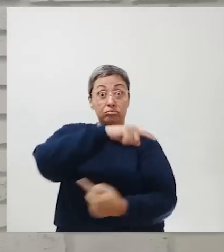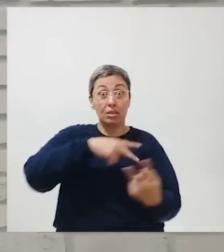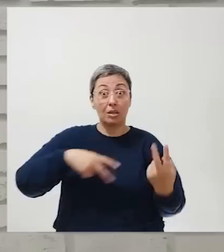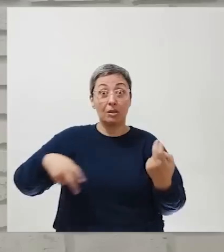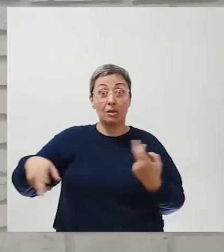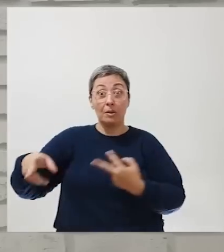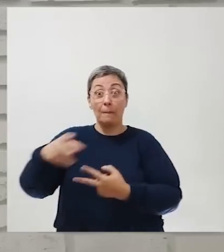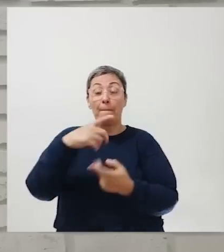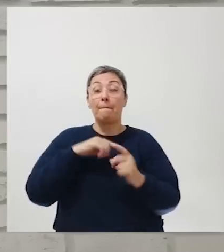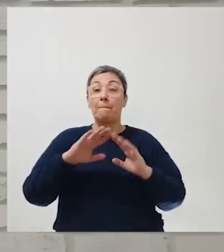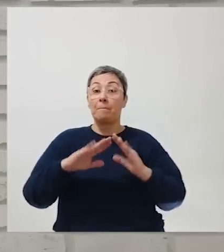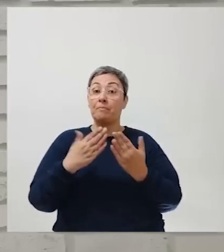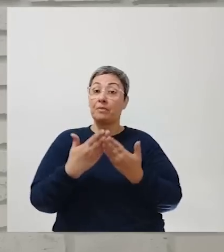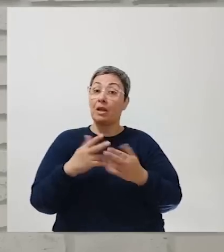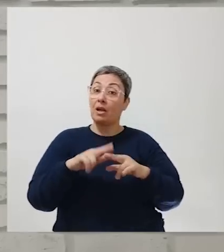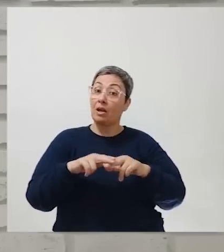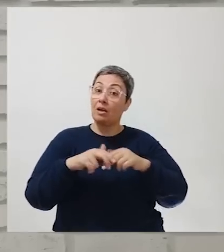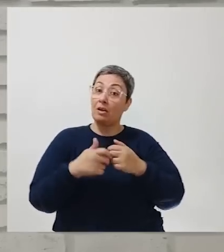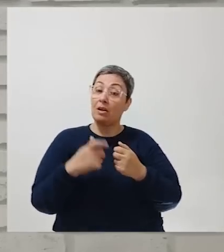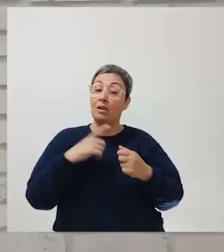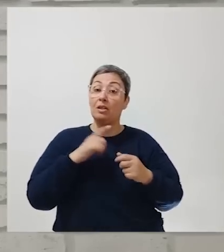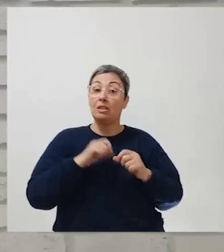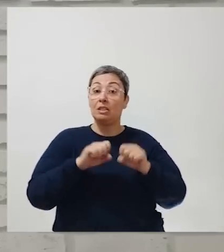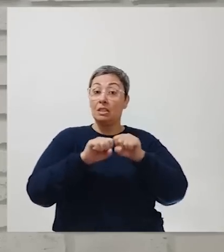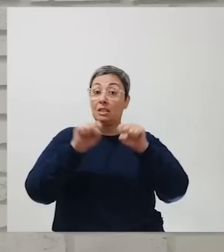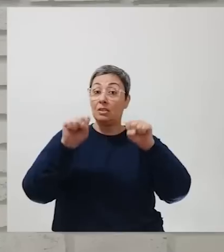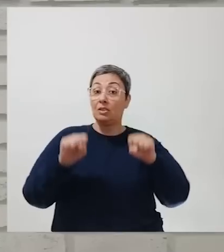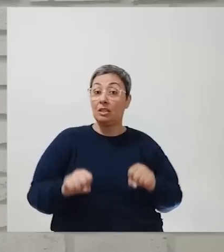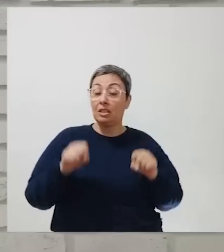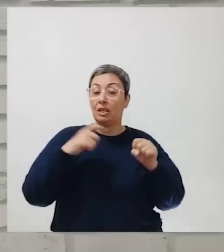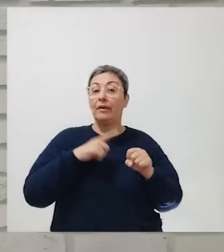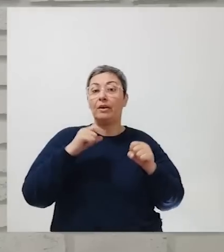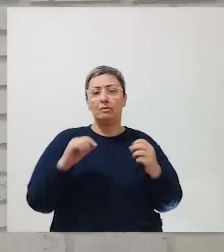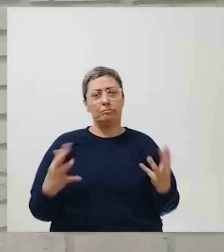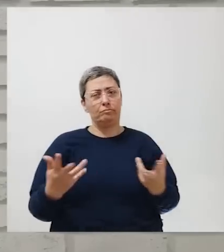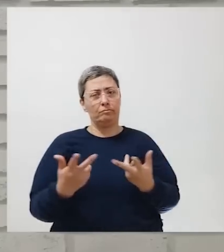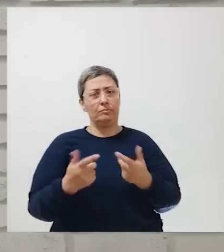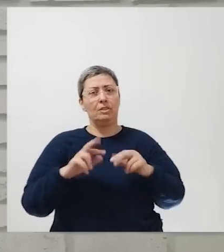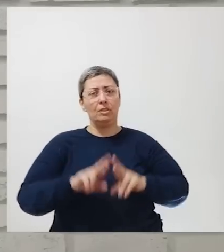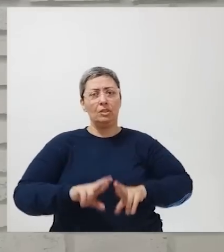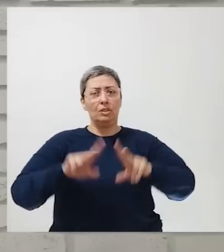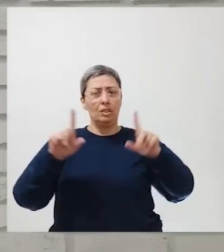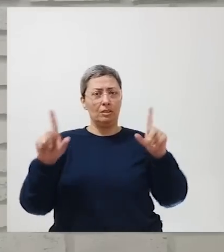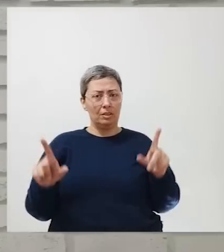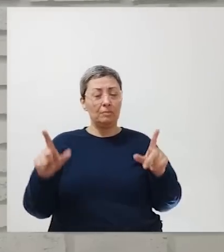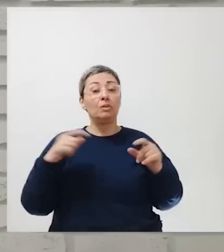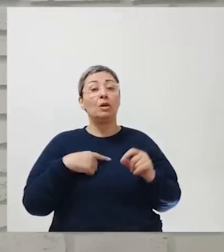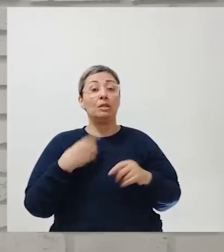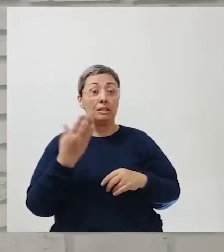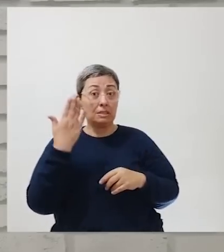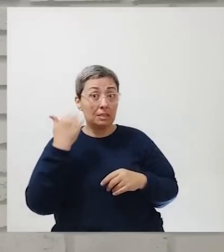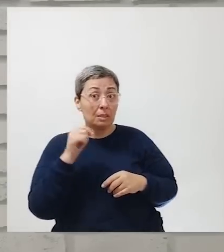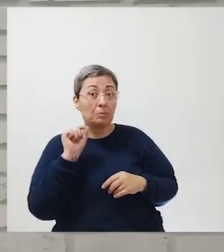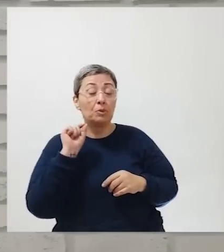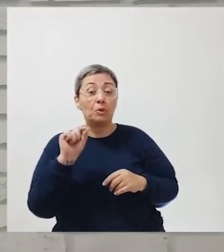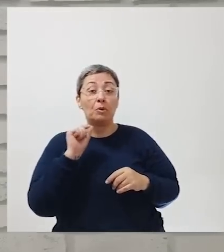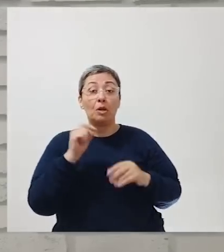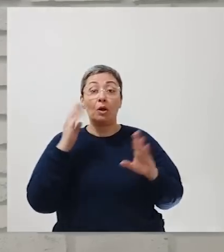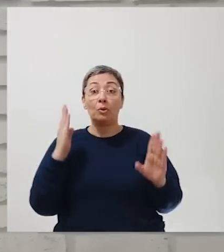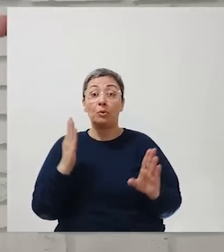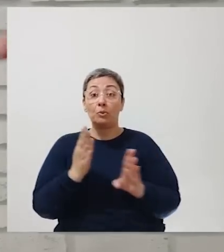Por isso, lá na escola, nós temos um sistema de trabalho bem diferente. Sabe como nós fazemos?